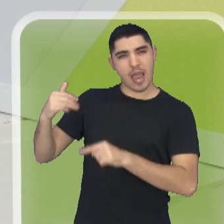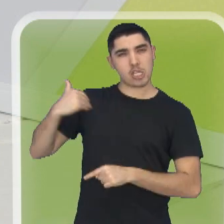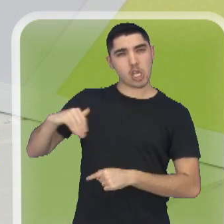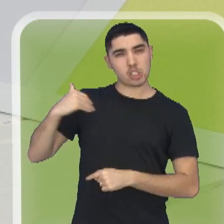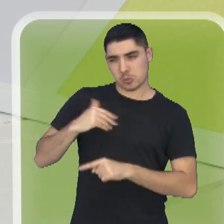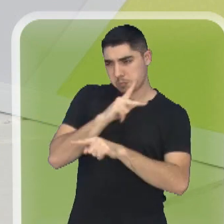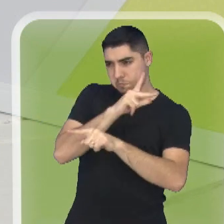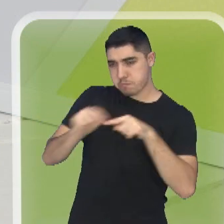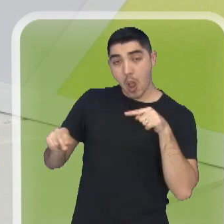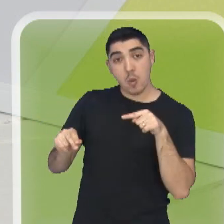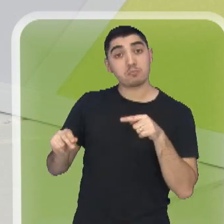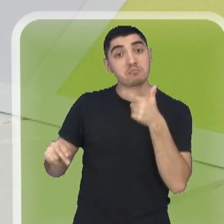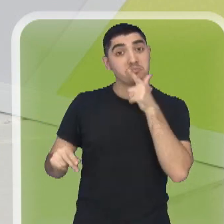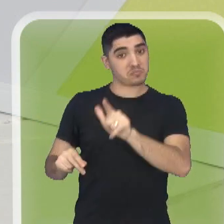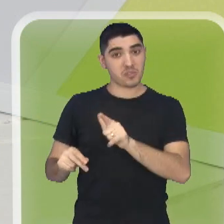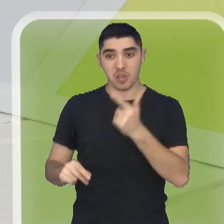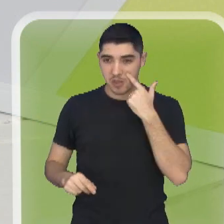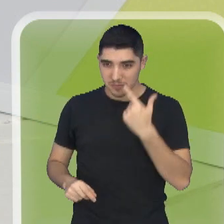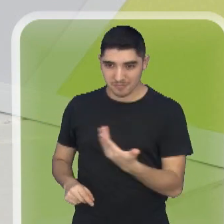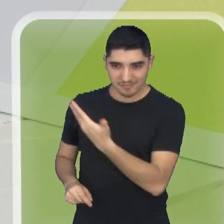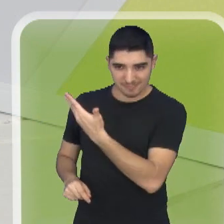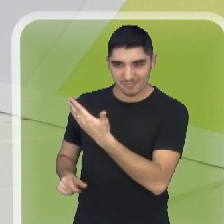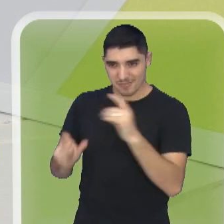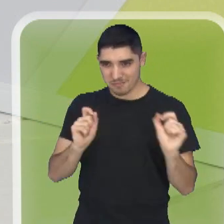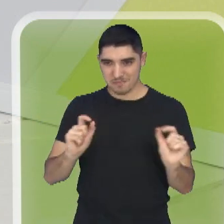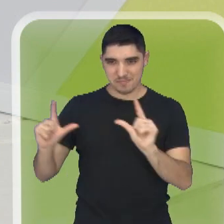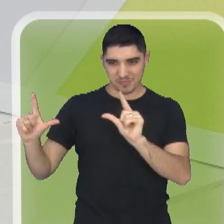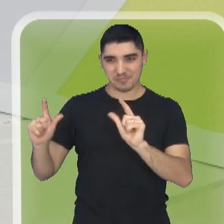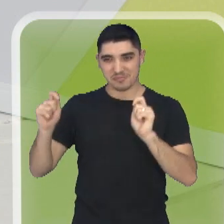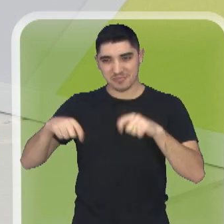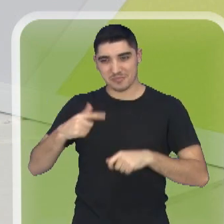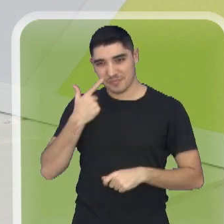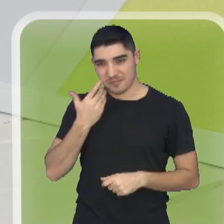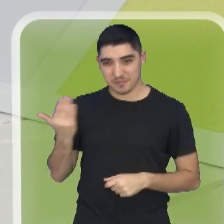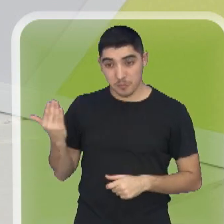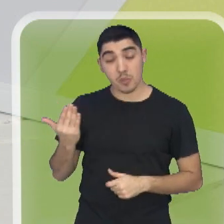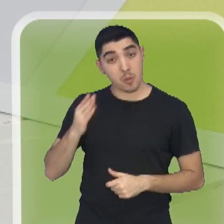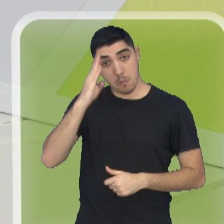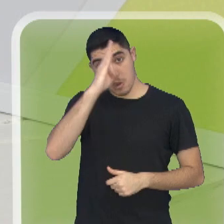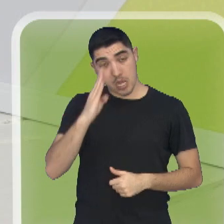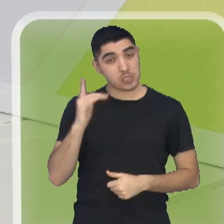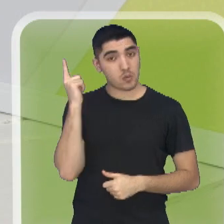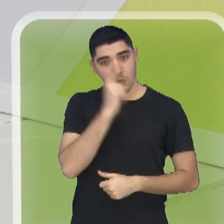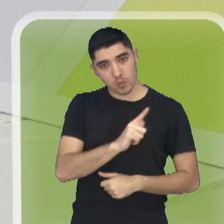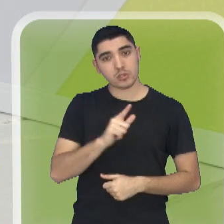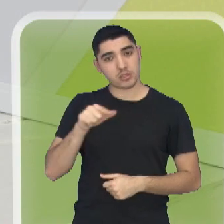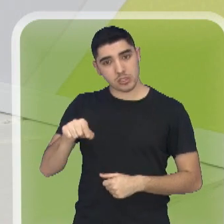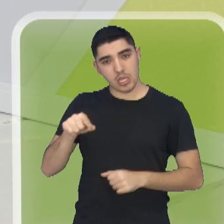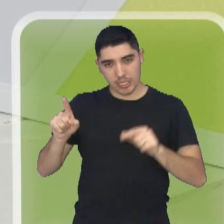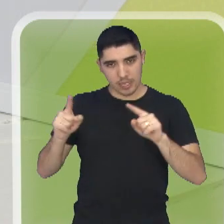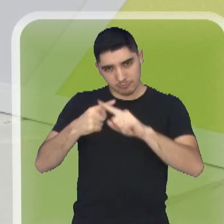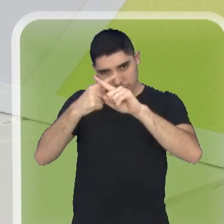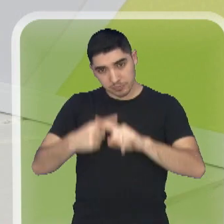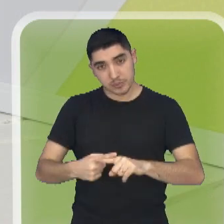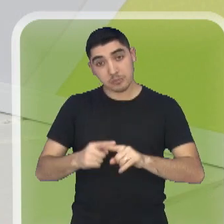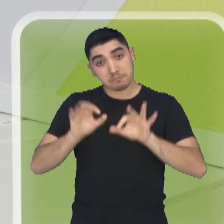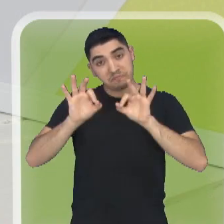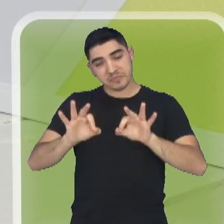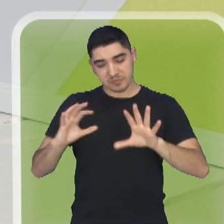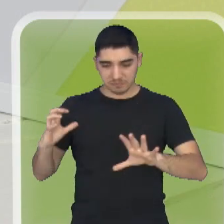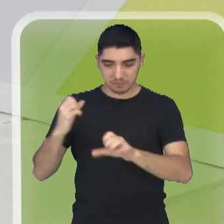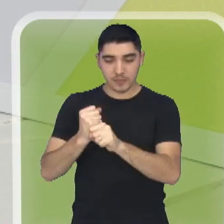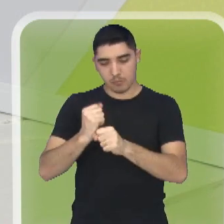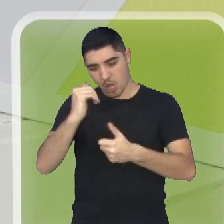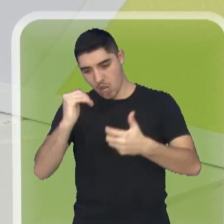Adarves por imobilização. Você está vendo as imagens aí? E o Brasil fechou a sua participação na competição em primeiro lugar